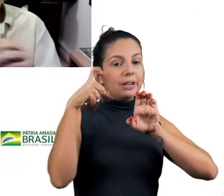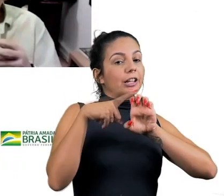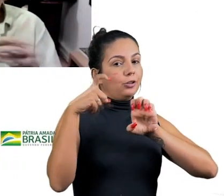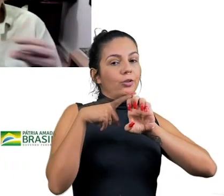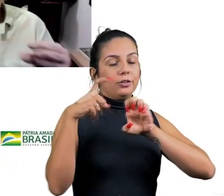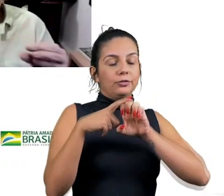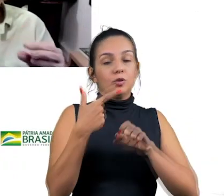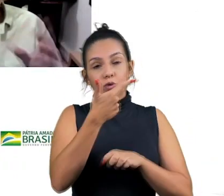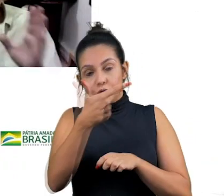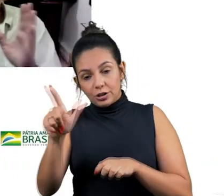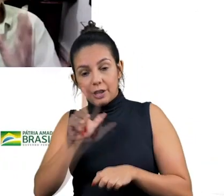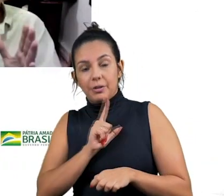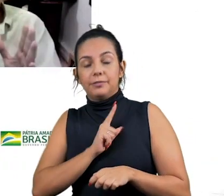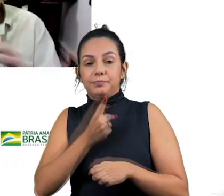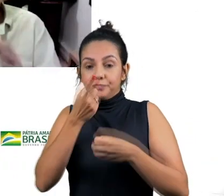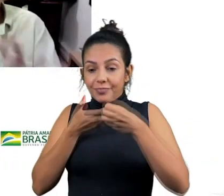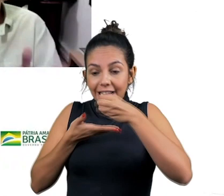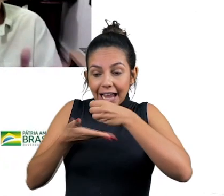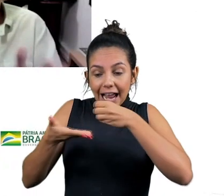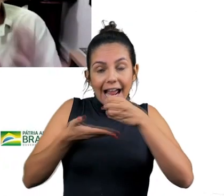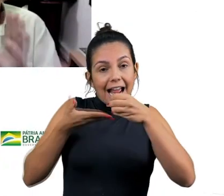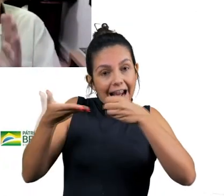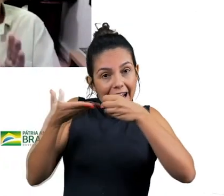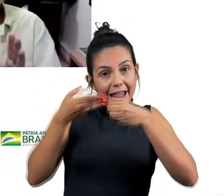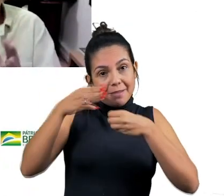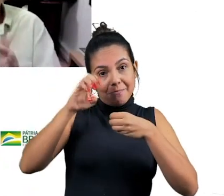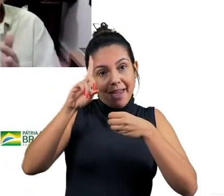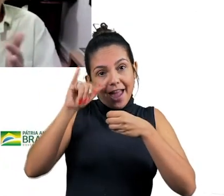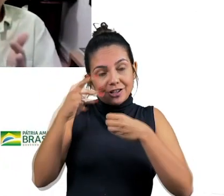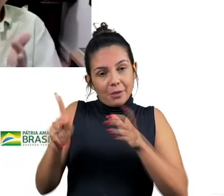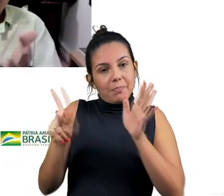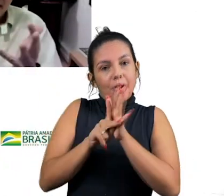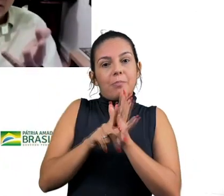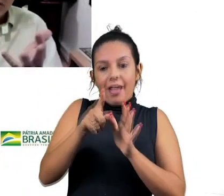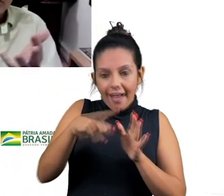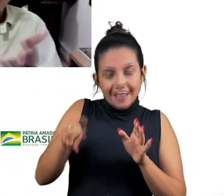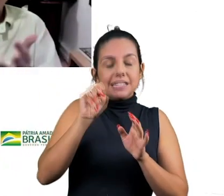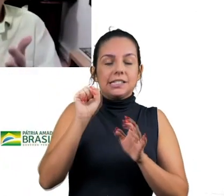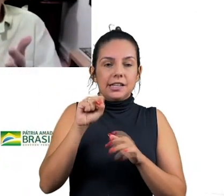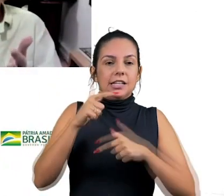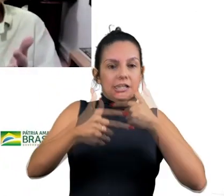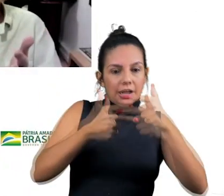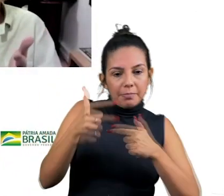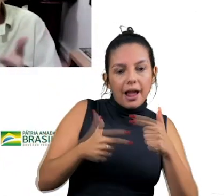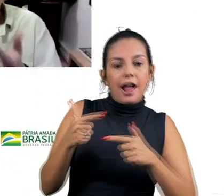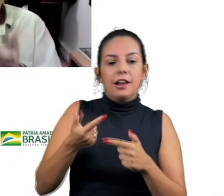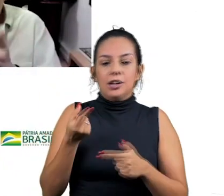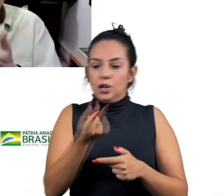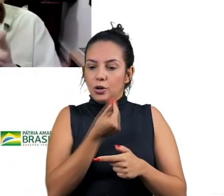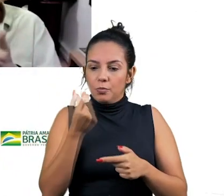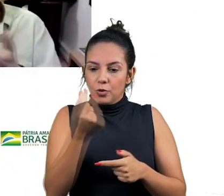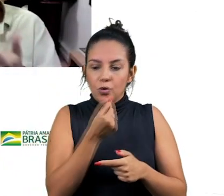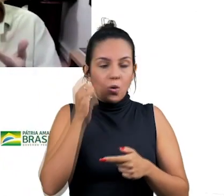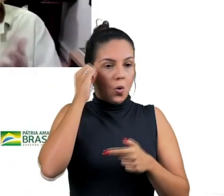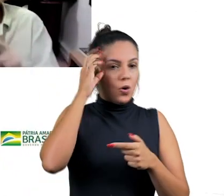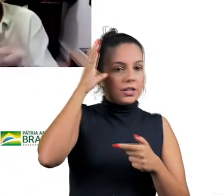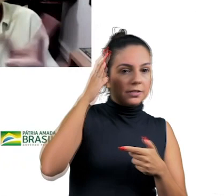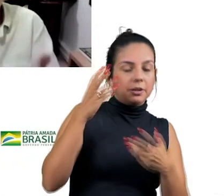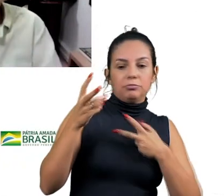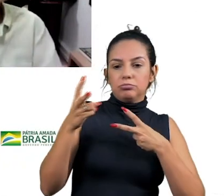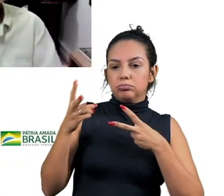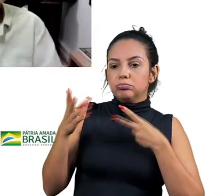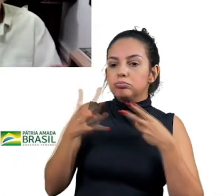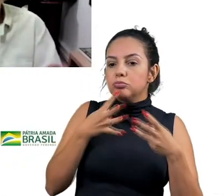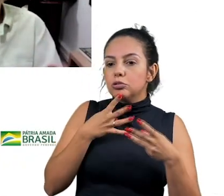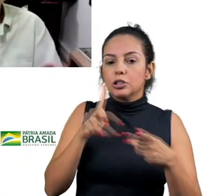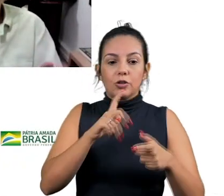E, por outro lado, você tem uma classe média que cada vez mais é por conta própria. Essa sim, trabalha na economia do conhecimento,